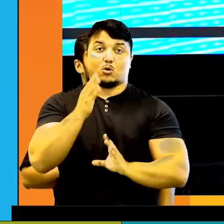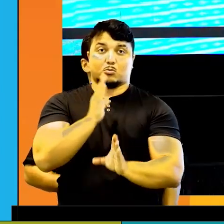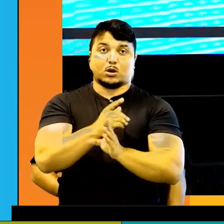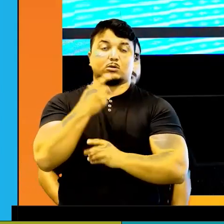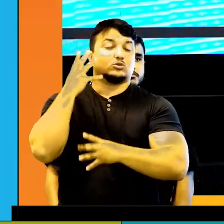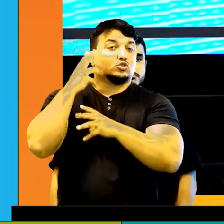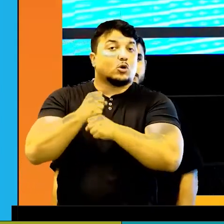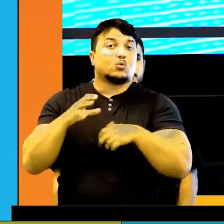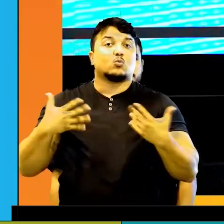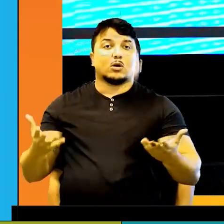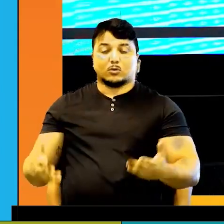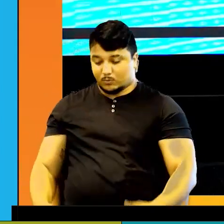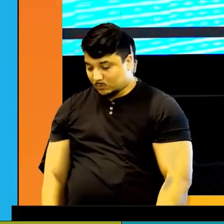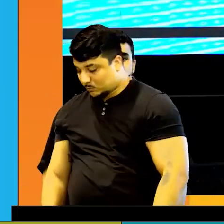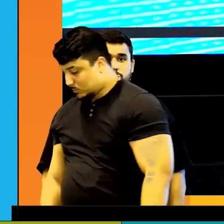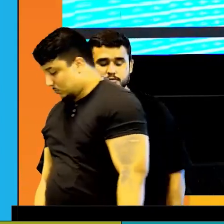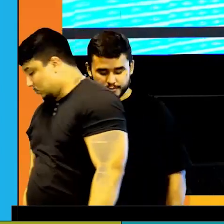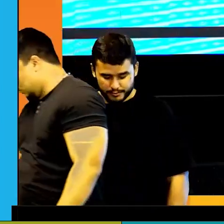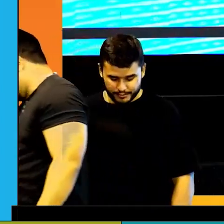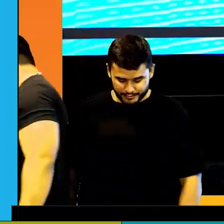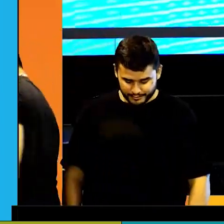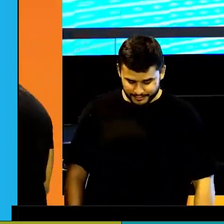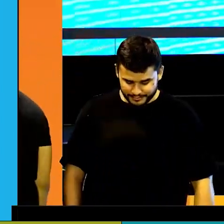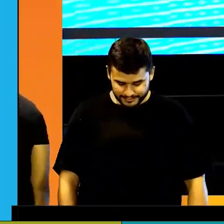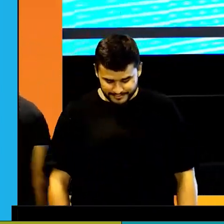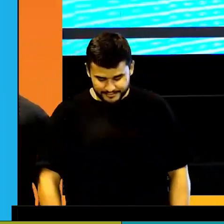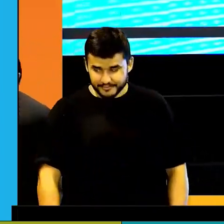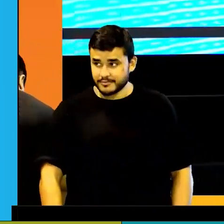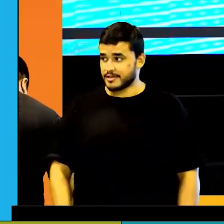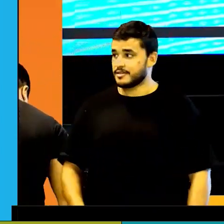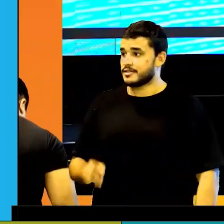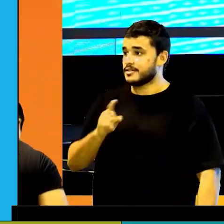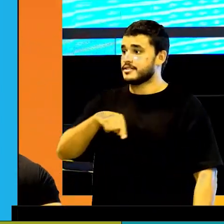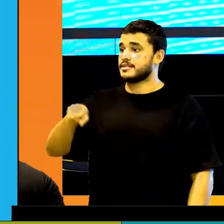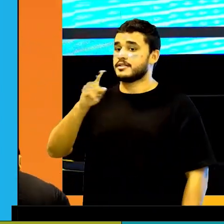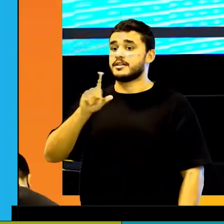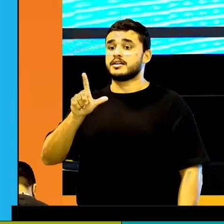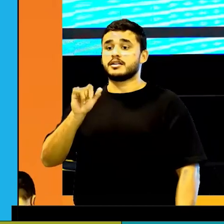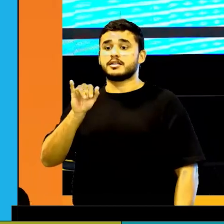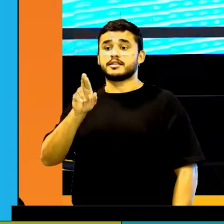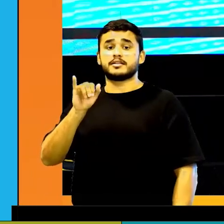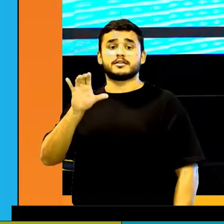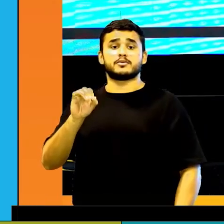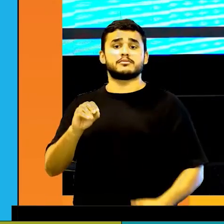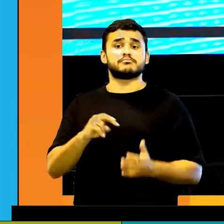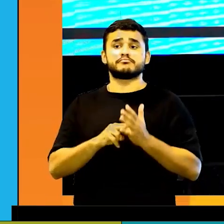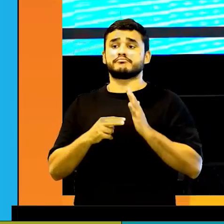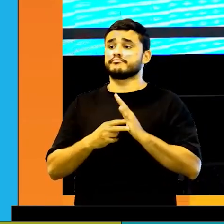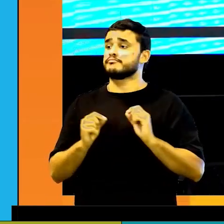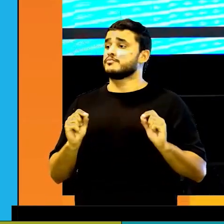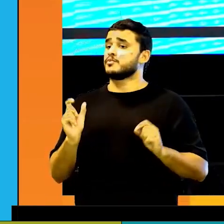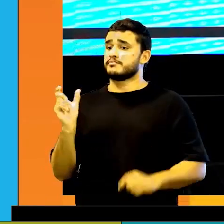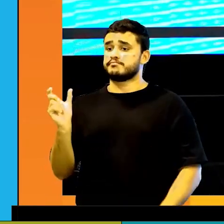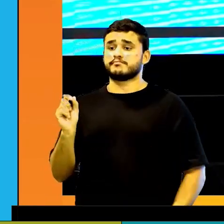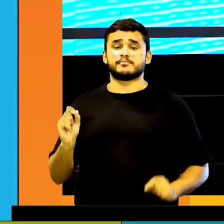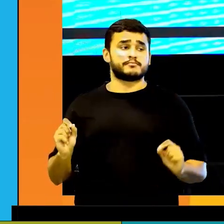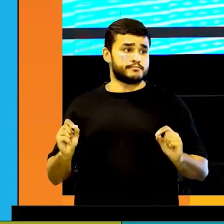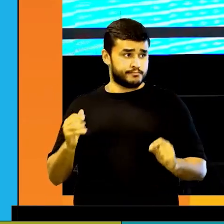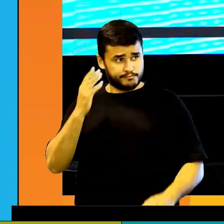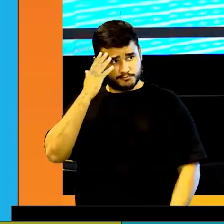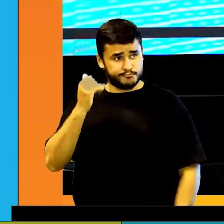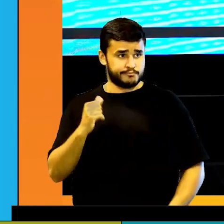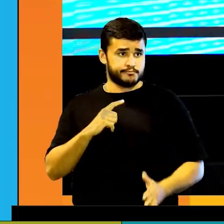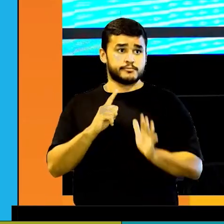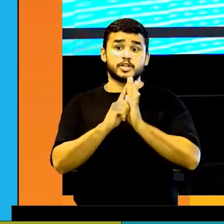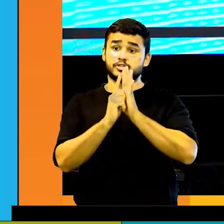fatos históricos? O que é lirismo para vocês? Lembrando que o Enem cobra também com frequência